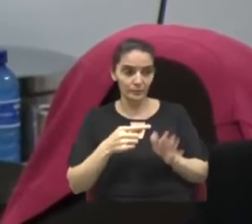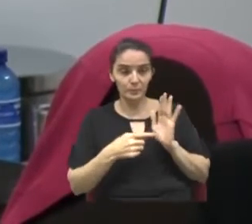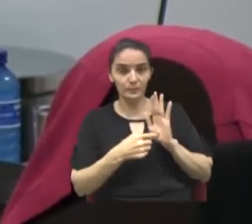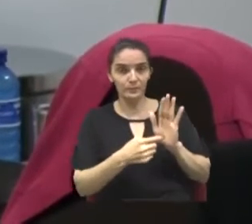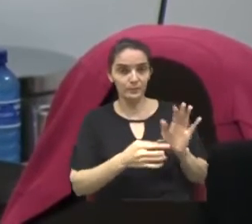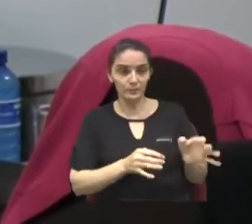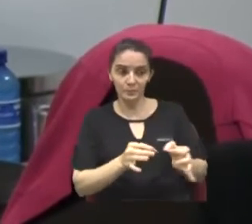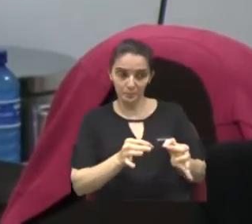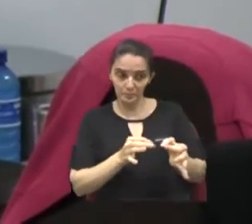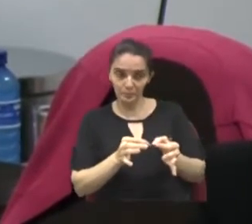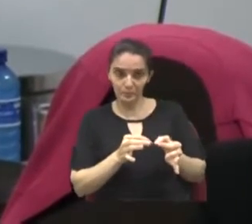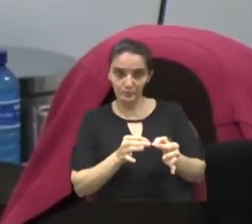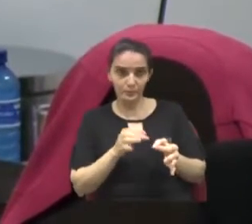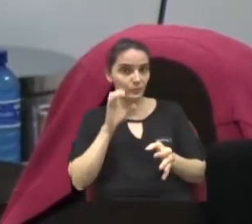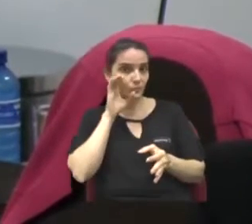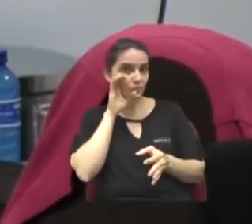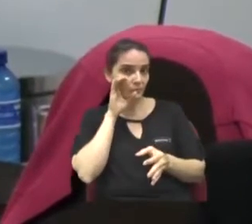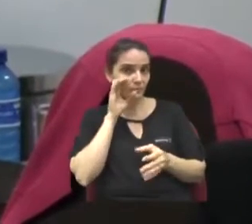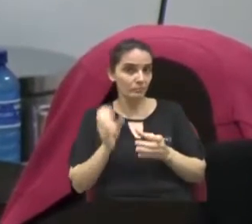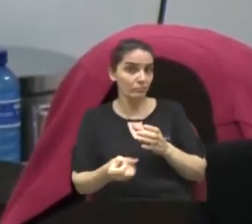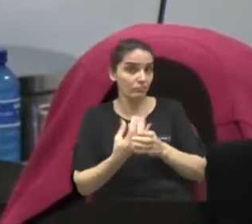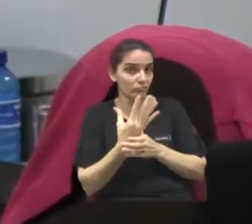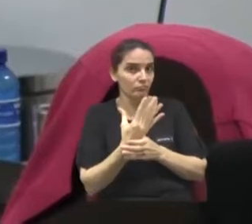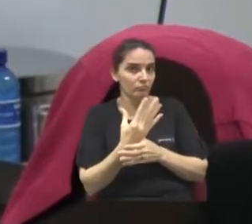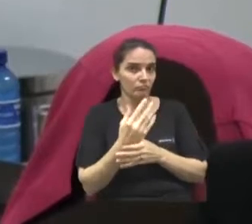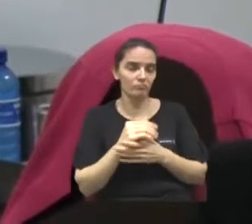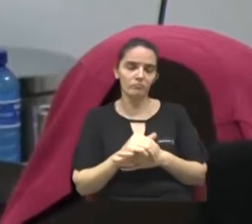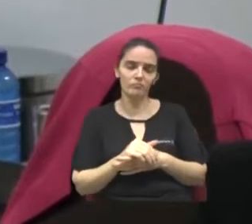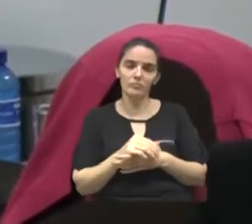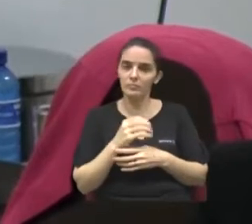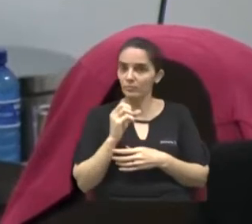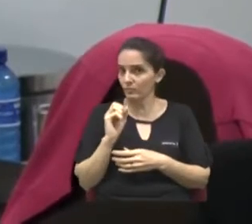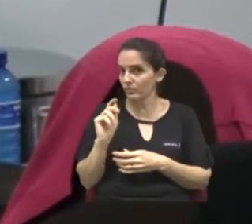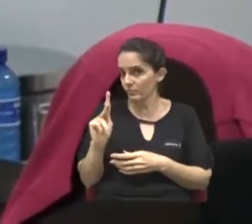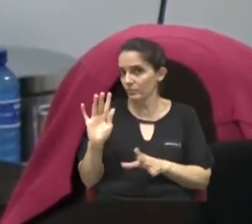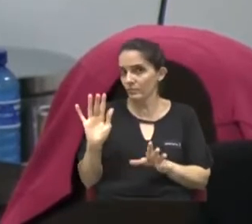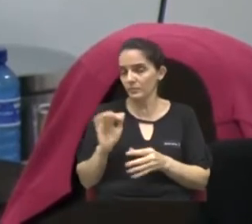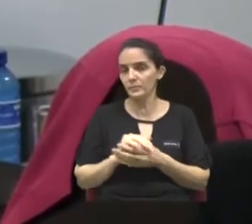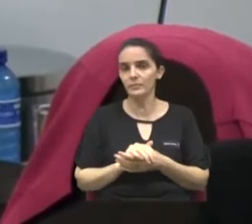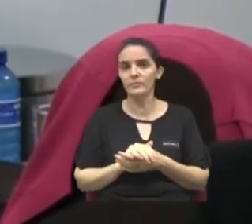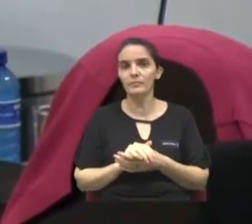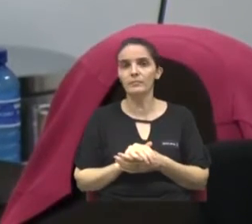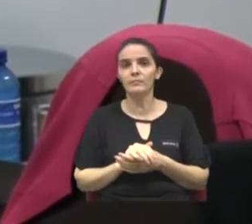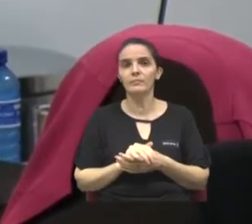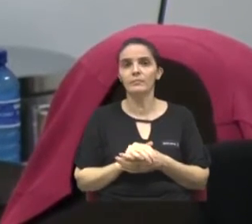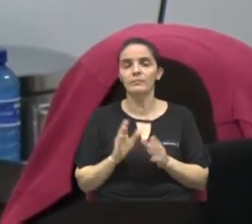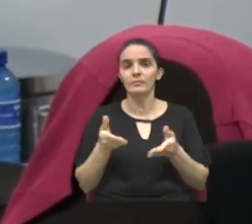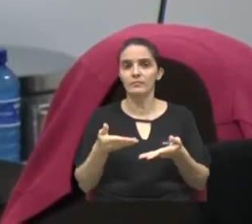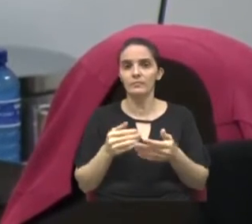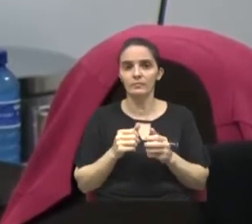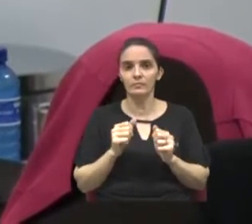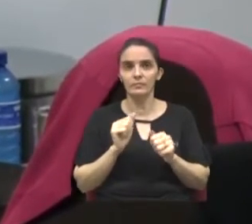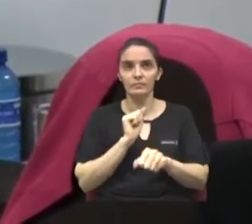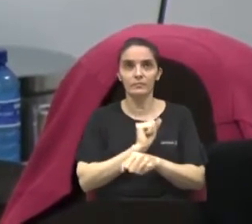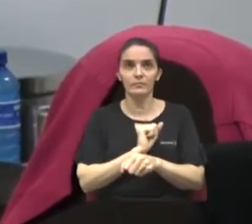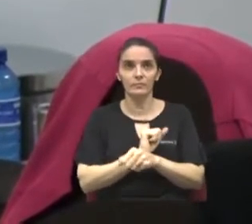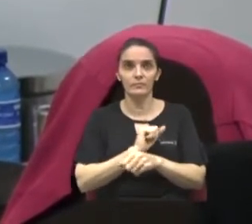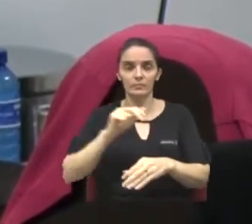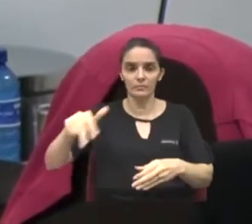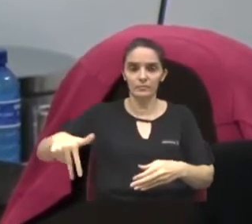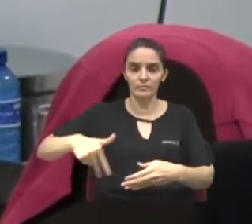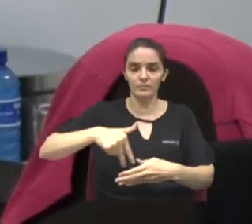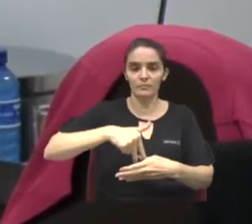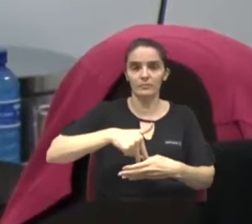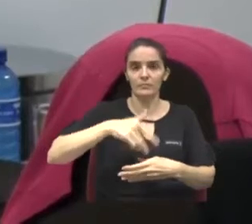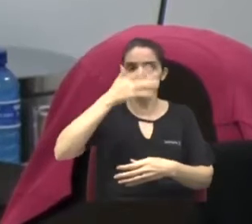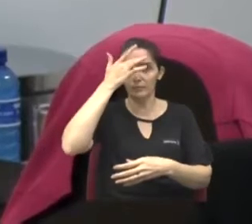para você, e tem que ser seu esse projeto. Eu falei, então faz o seguinte, já vou aproveitar essa tribuna e dizer o seguinte, essa pessoa